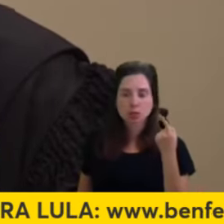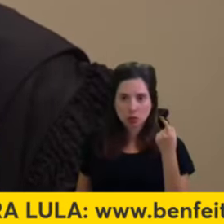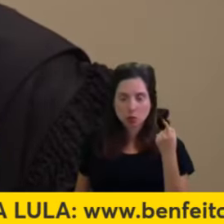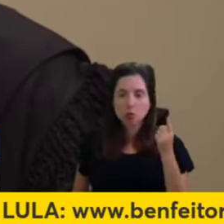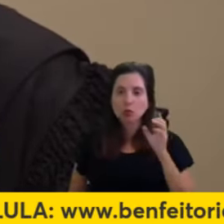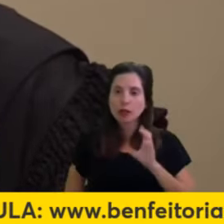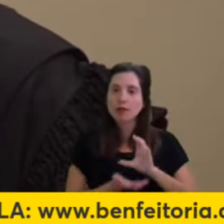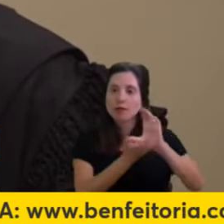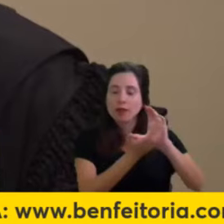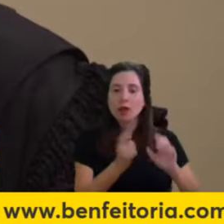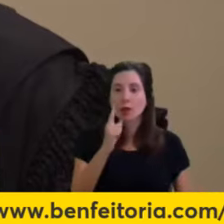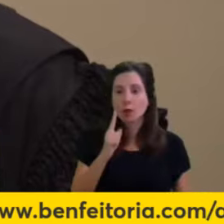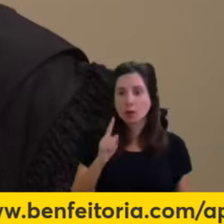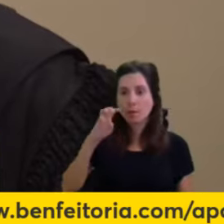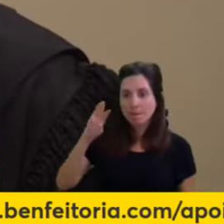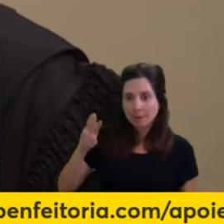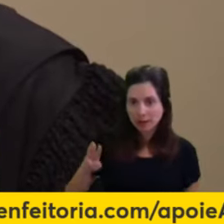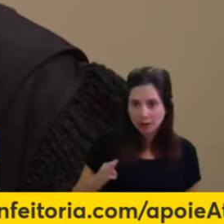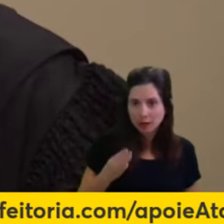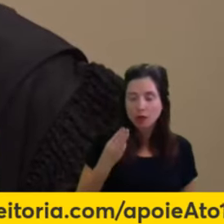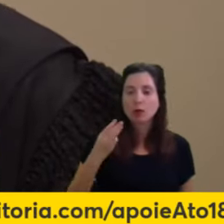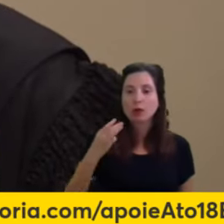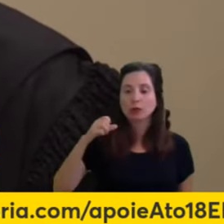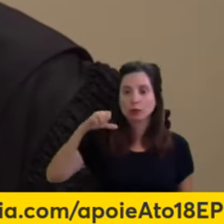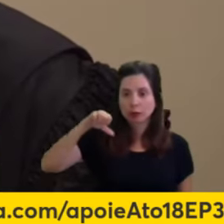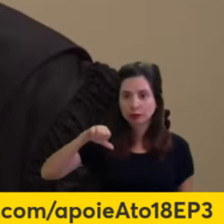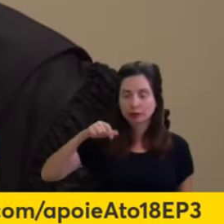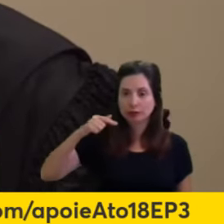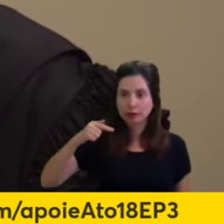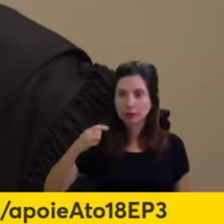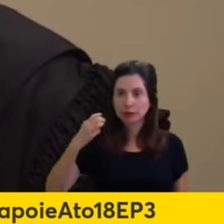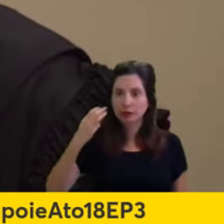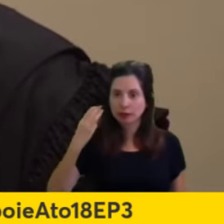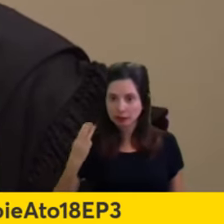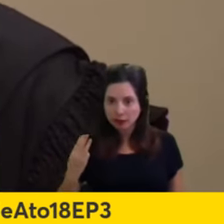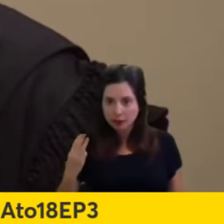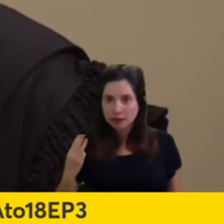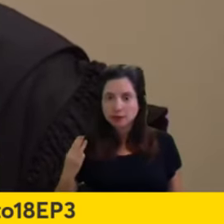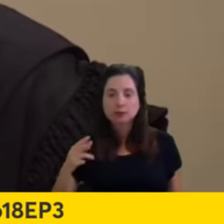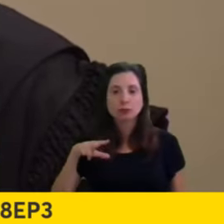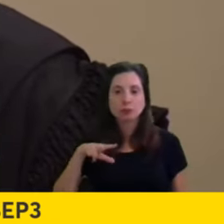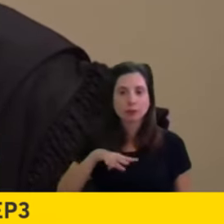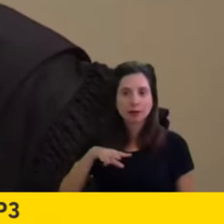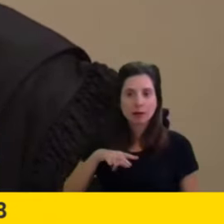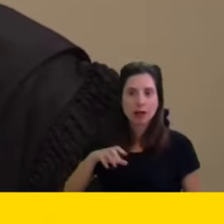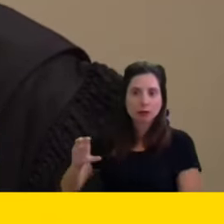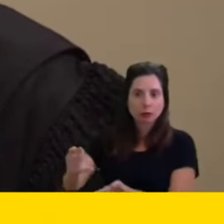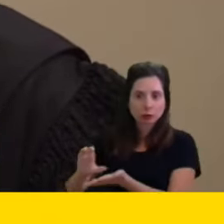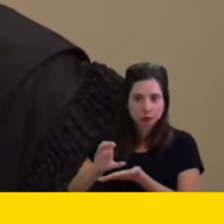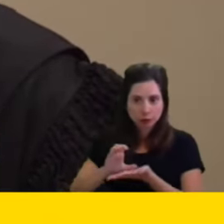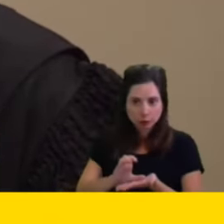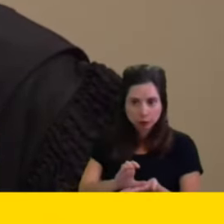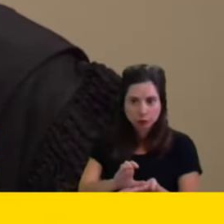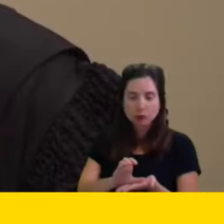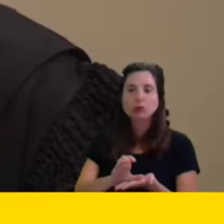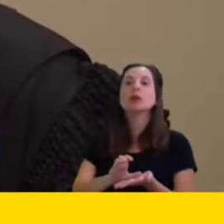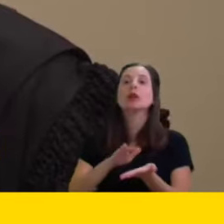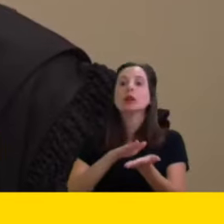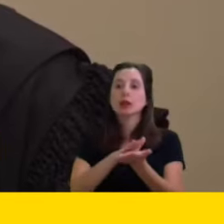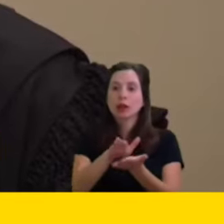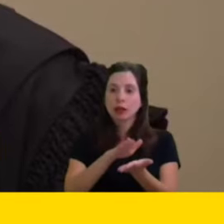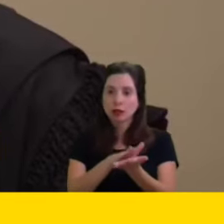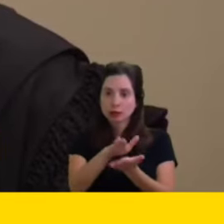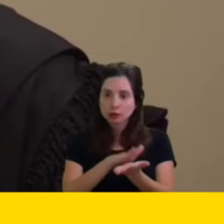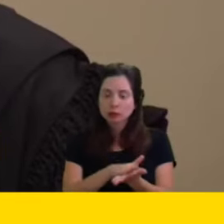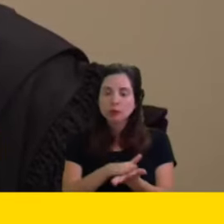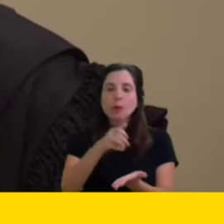r. 963.2 do fundo partidário e o restante de recursos privados bem como os que foram declaradas as despesas com contratação de